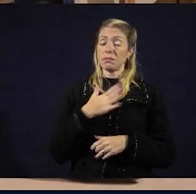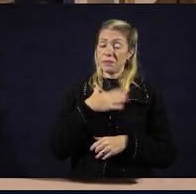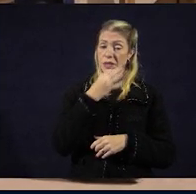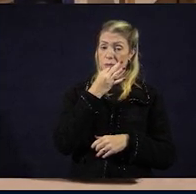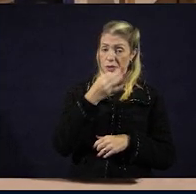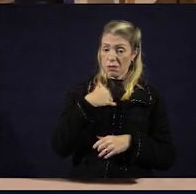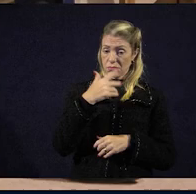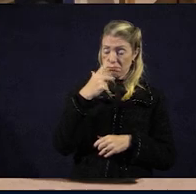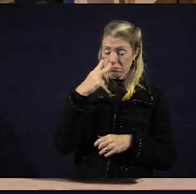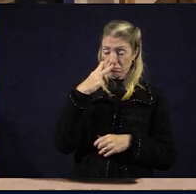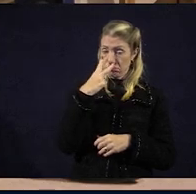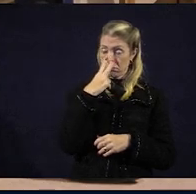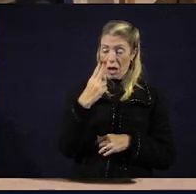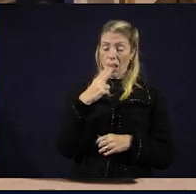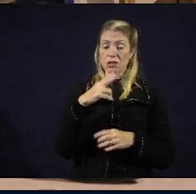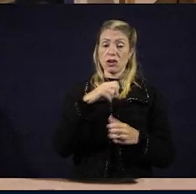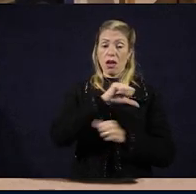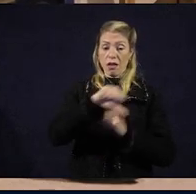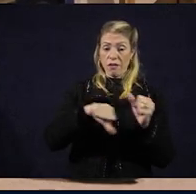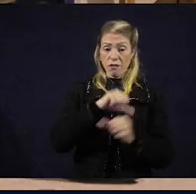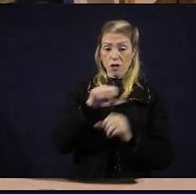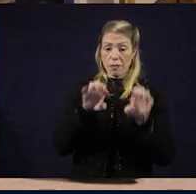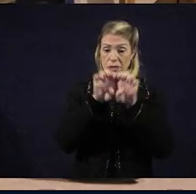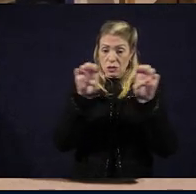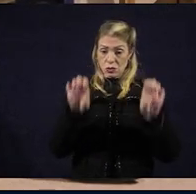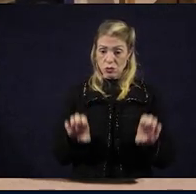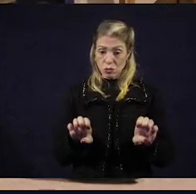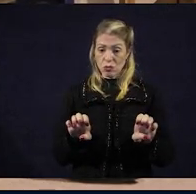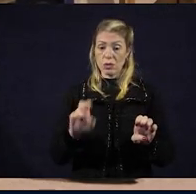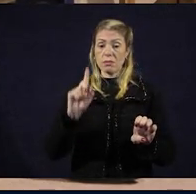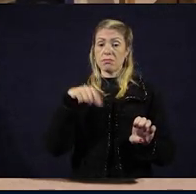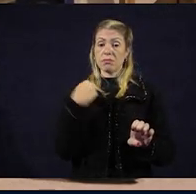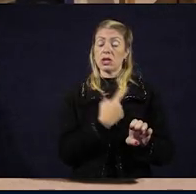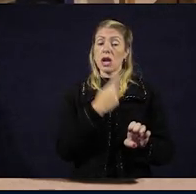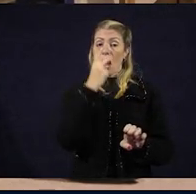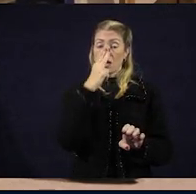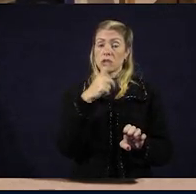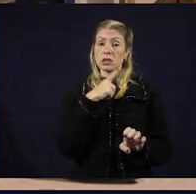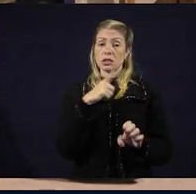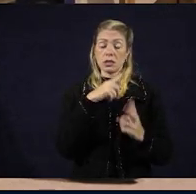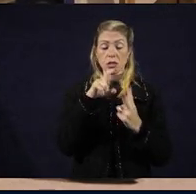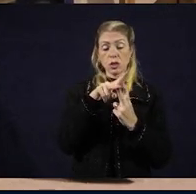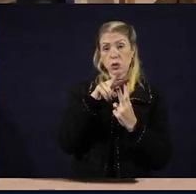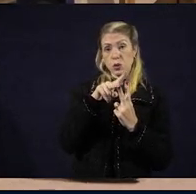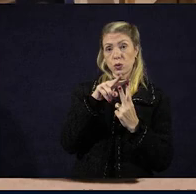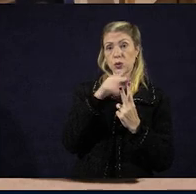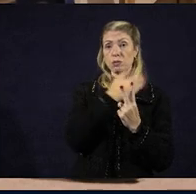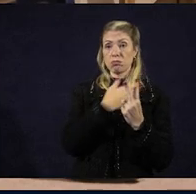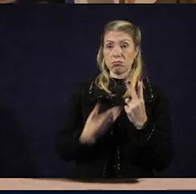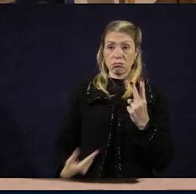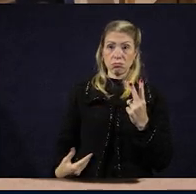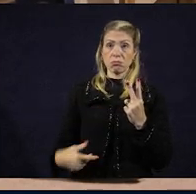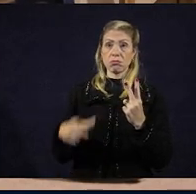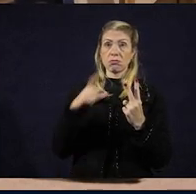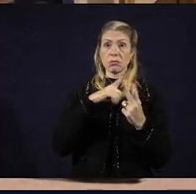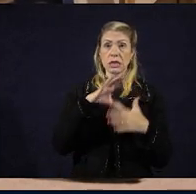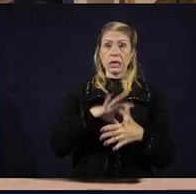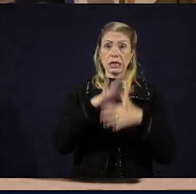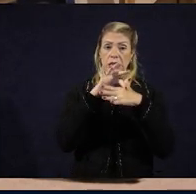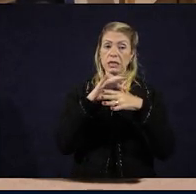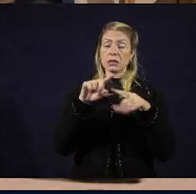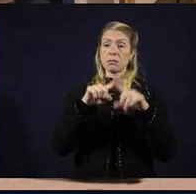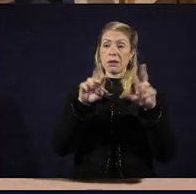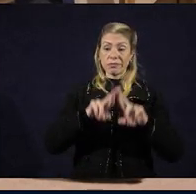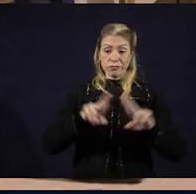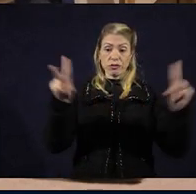do ponto de vista de reforma estruturante Apesar de nós termos duas candidaturas líderes ideologicamente muito